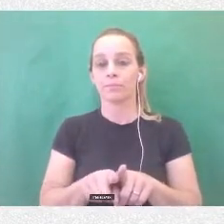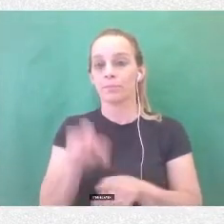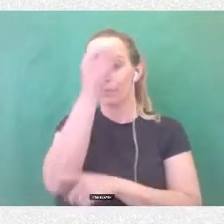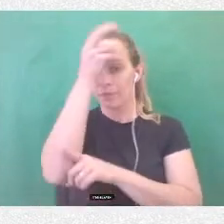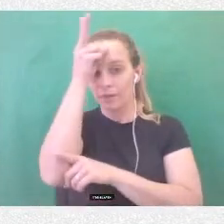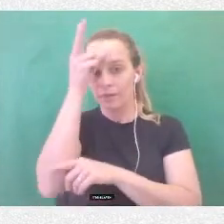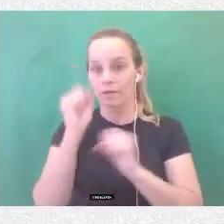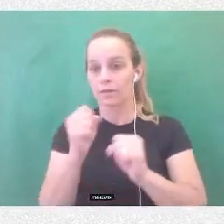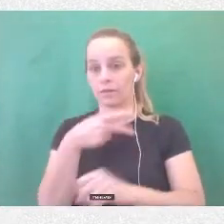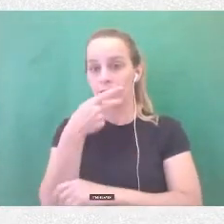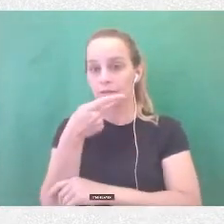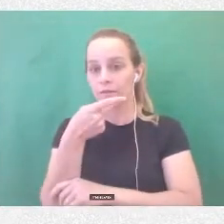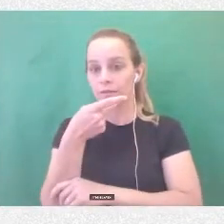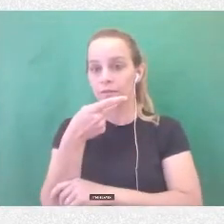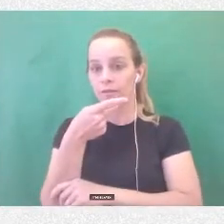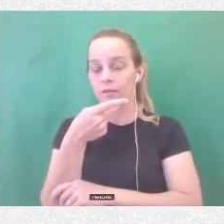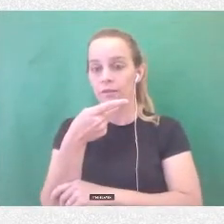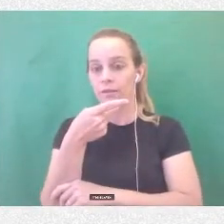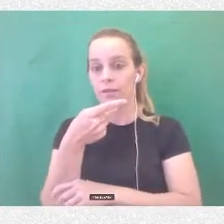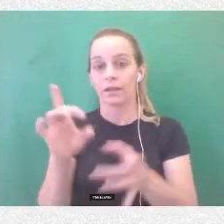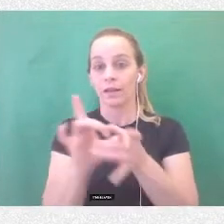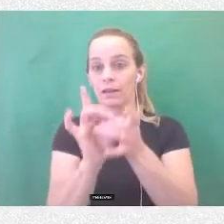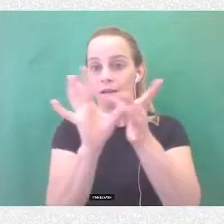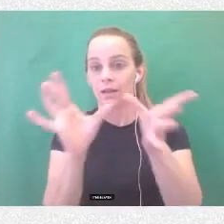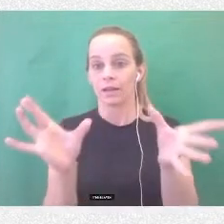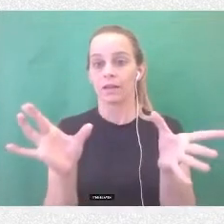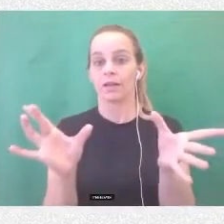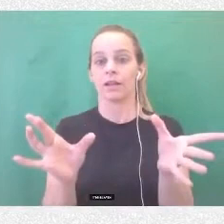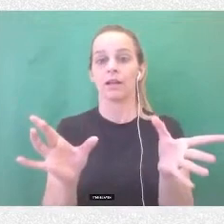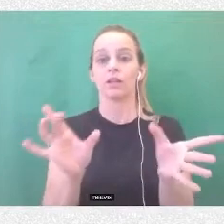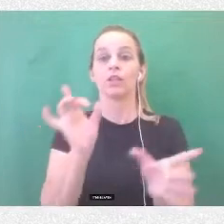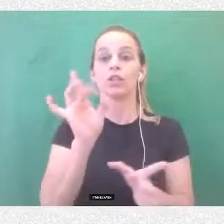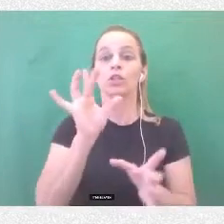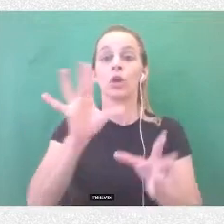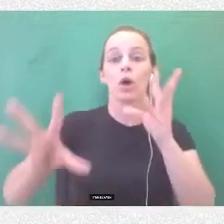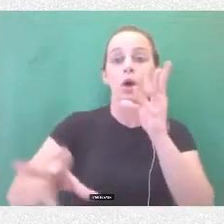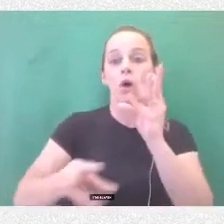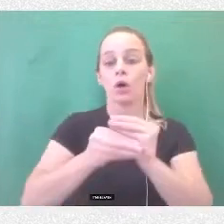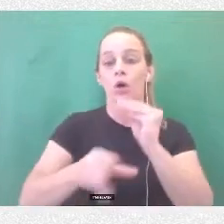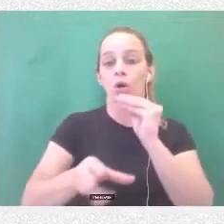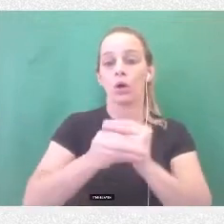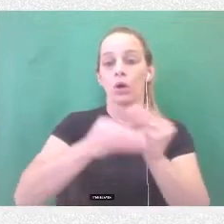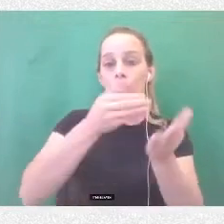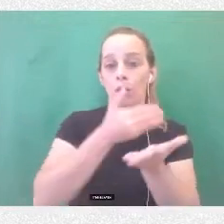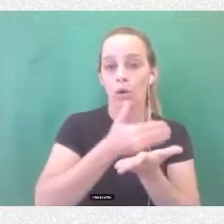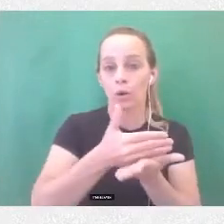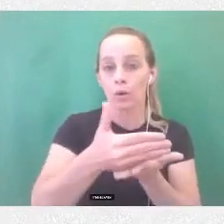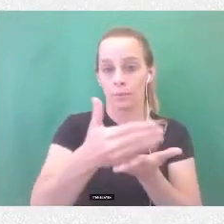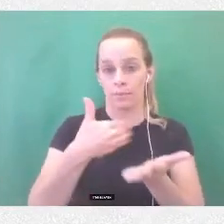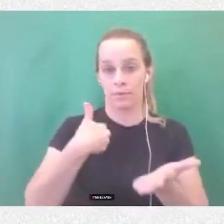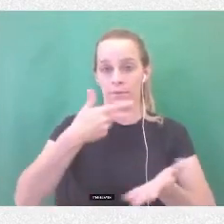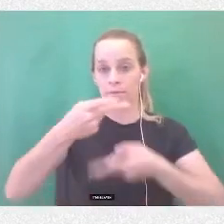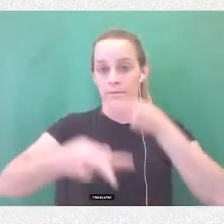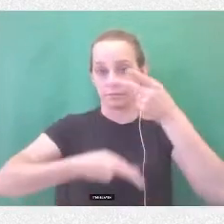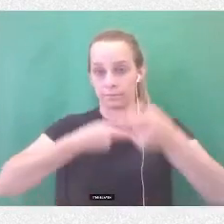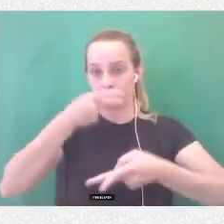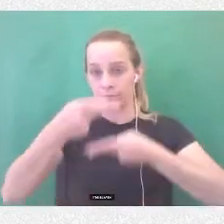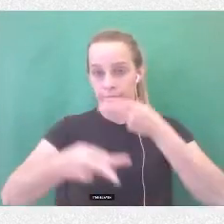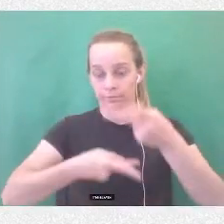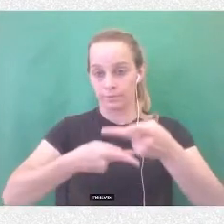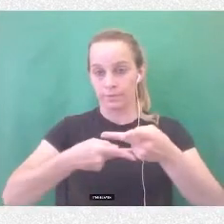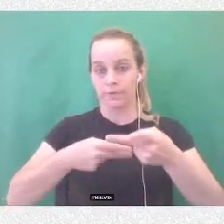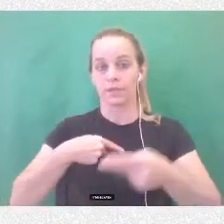falar. Com a sua permissão, Aline, só para complementar no início da minha fala, quando eu disse